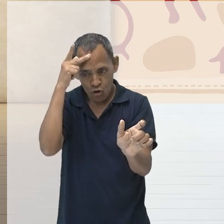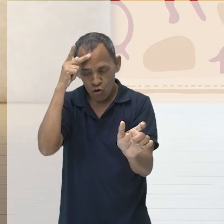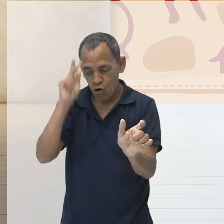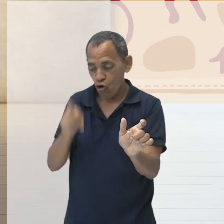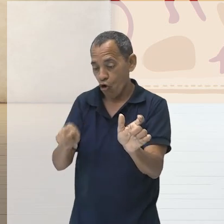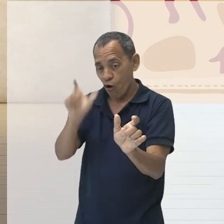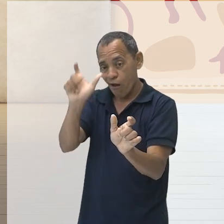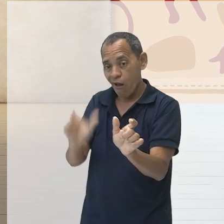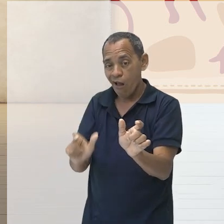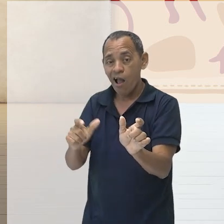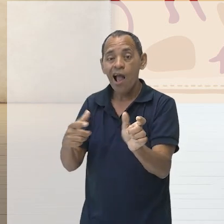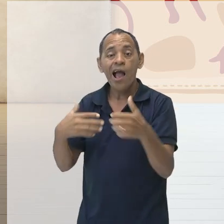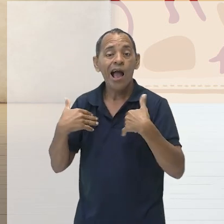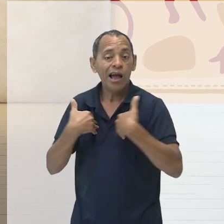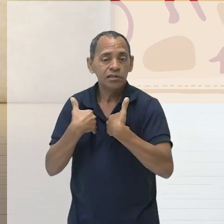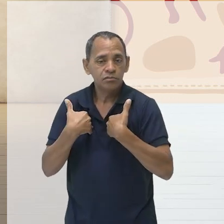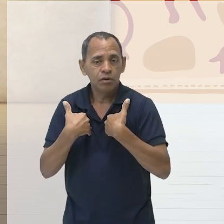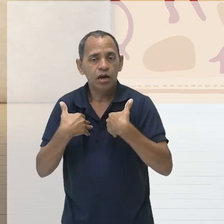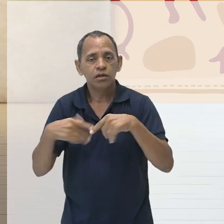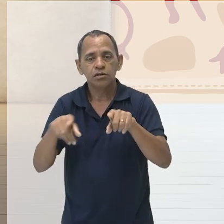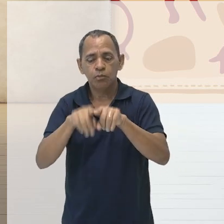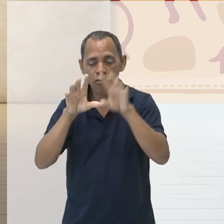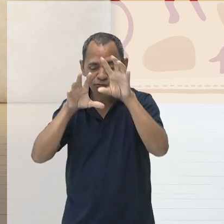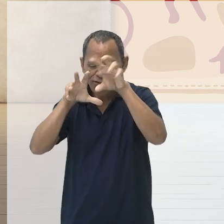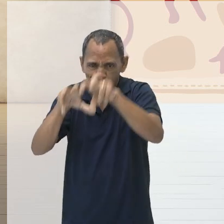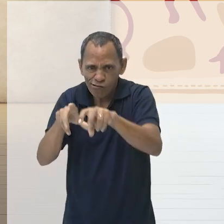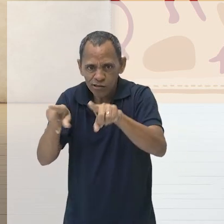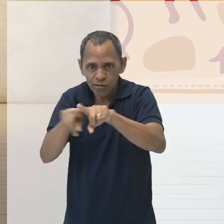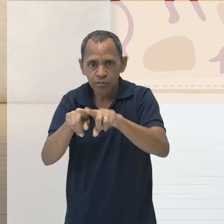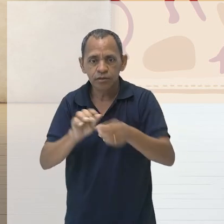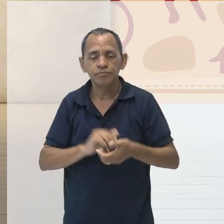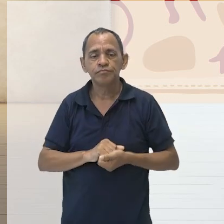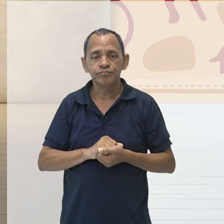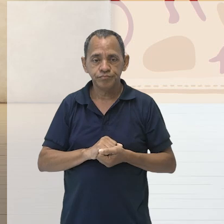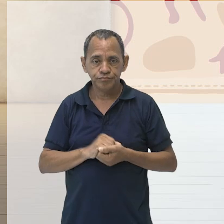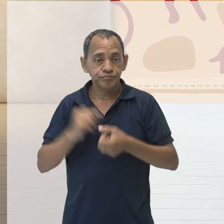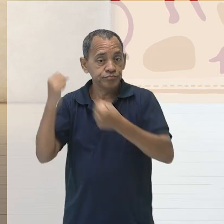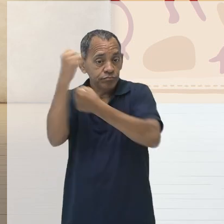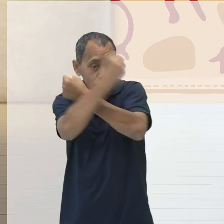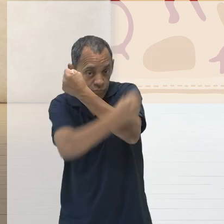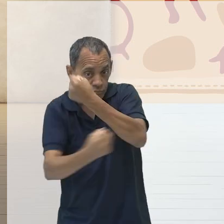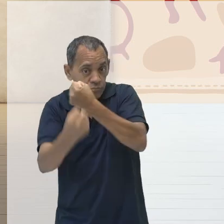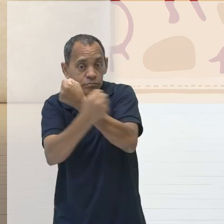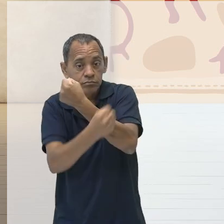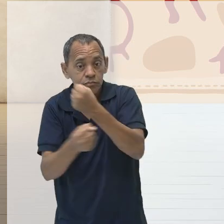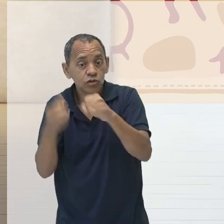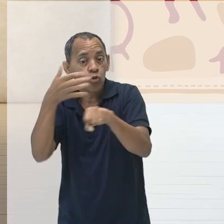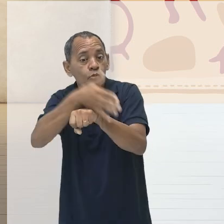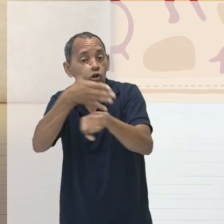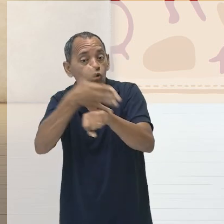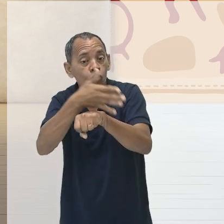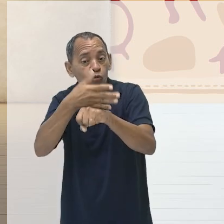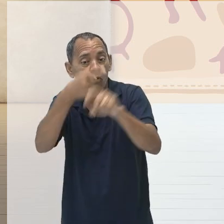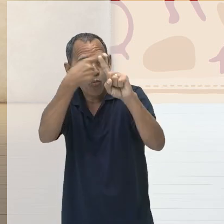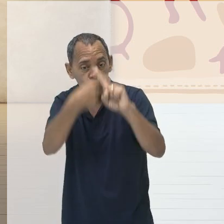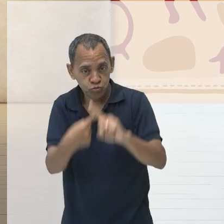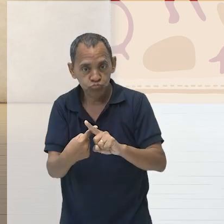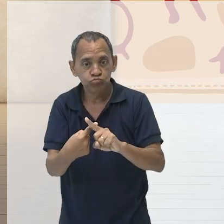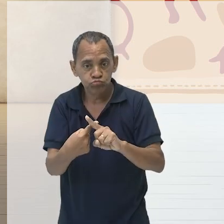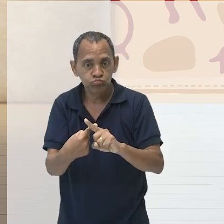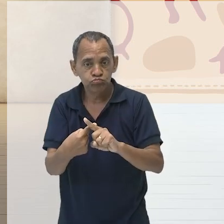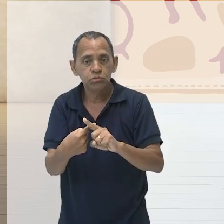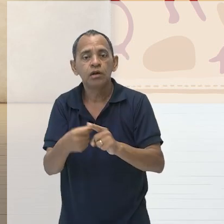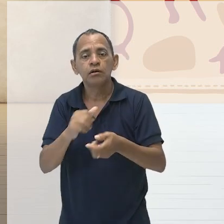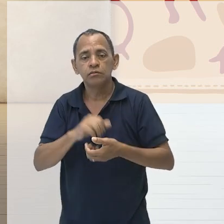tá? Os gladiadores eram escravos de terras conquistadas e que participavam de torneios de luta que serviam